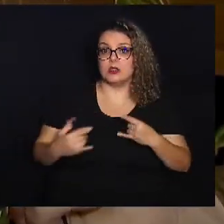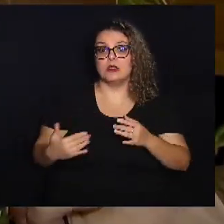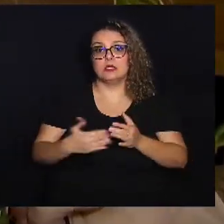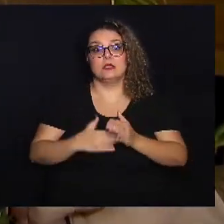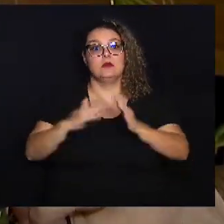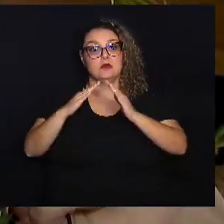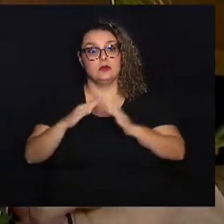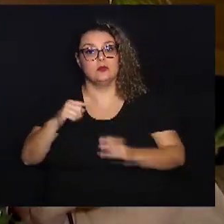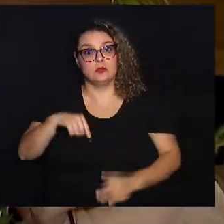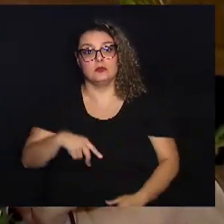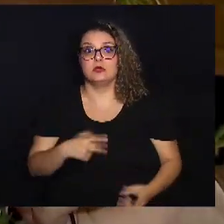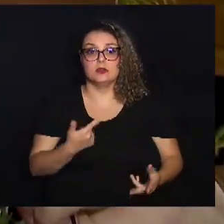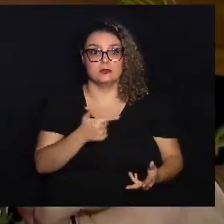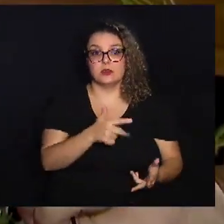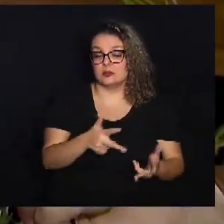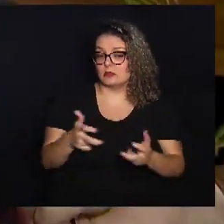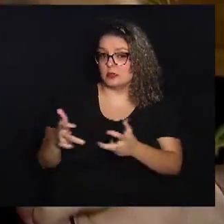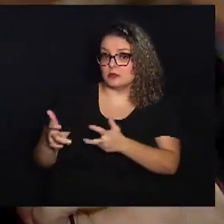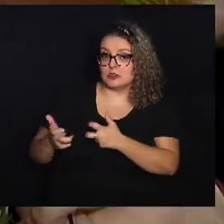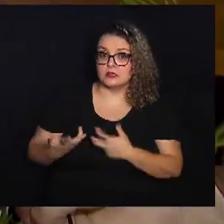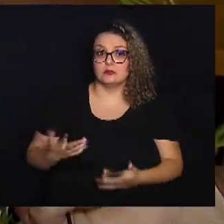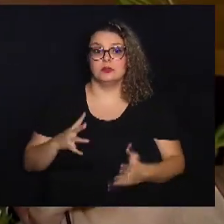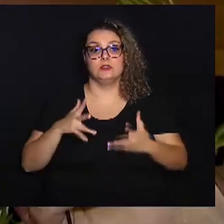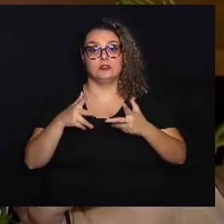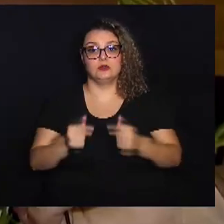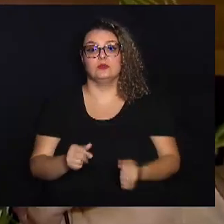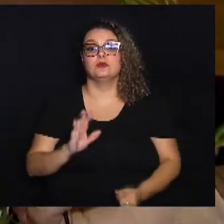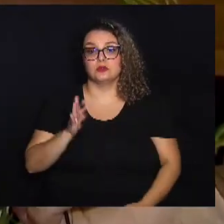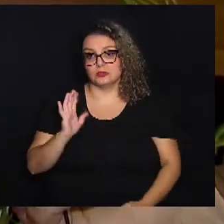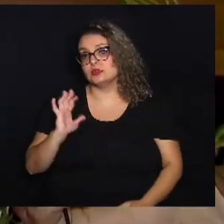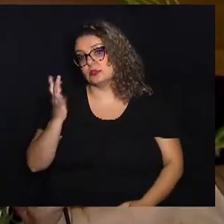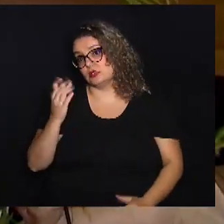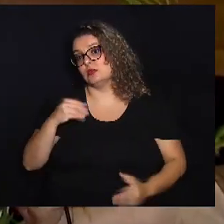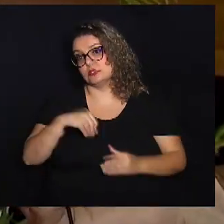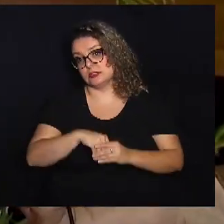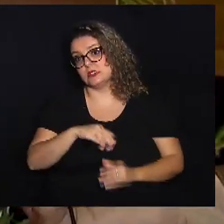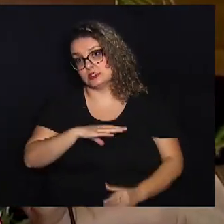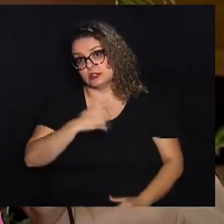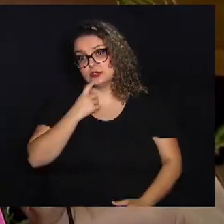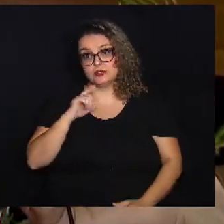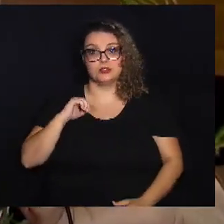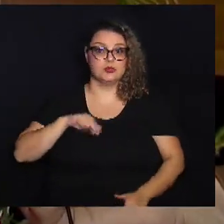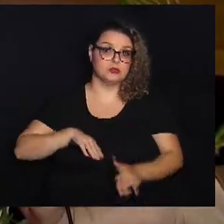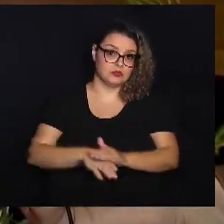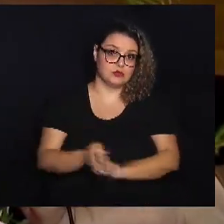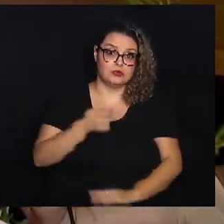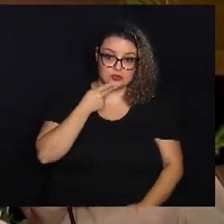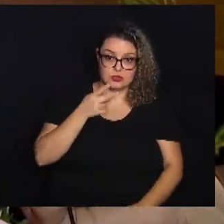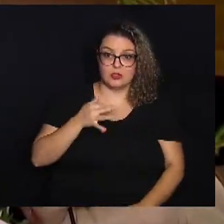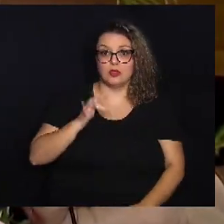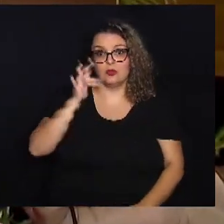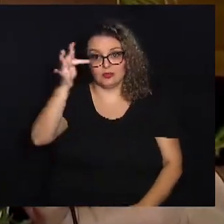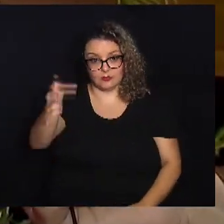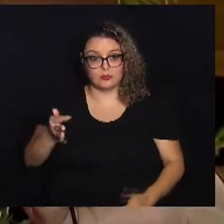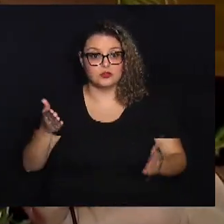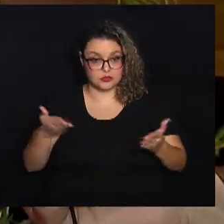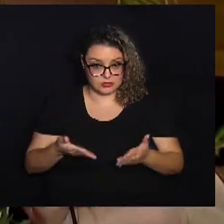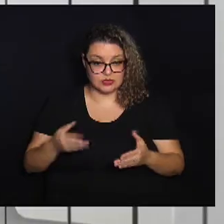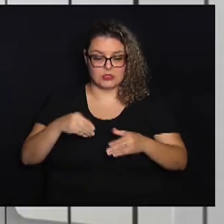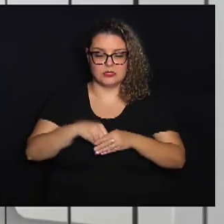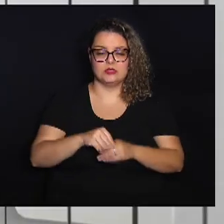não tem a percepção daquilo que já acontece na cidade. A gente costuma dizer do futuro que já está aqui em